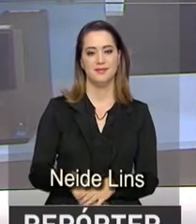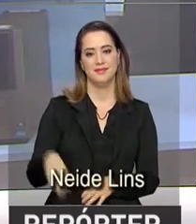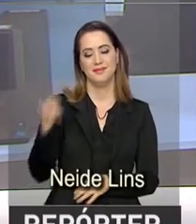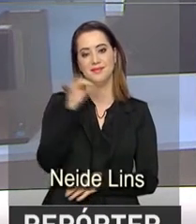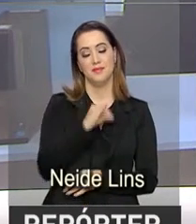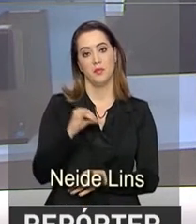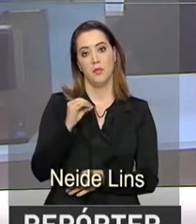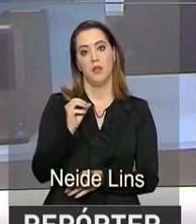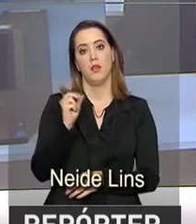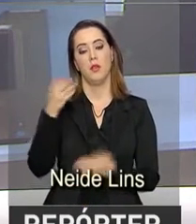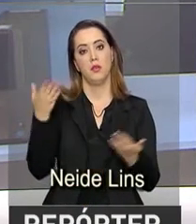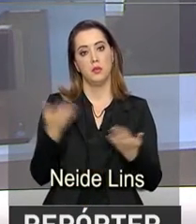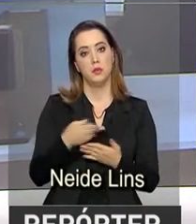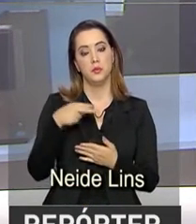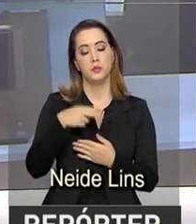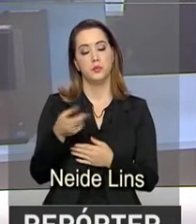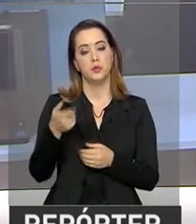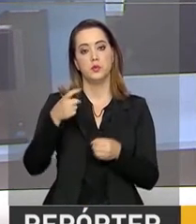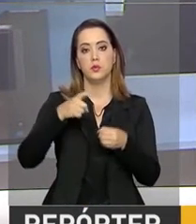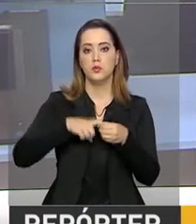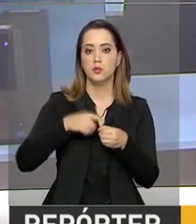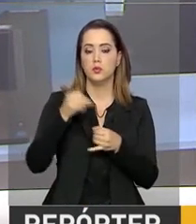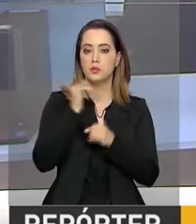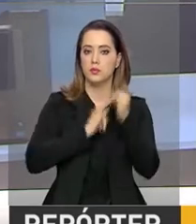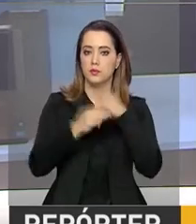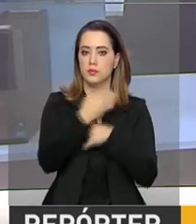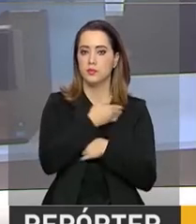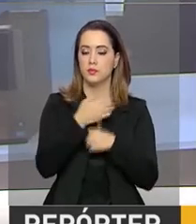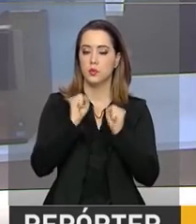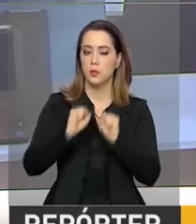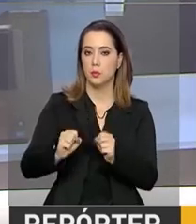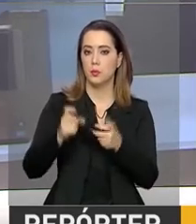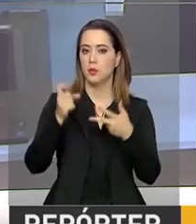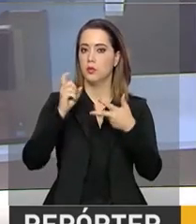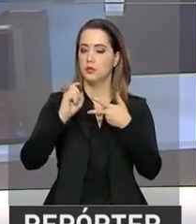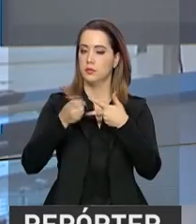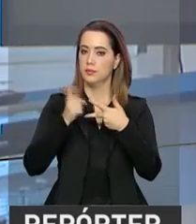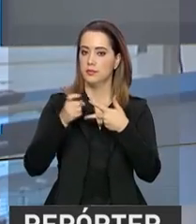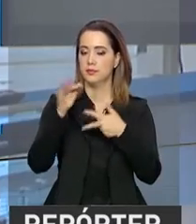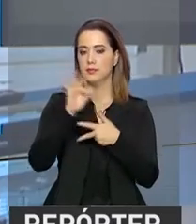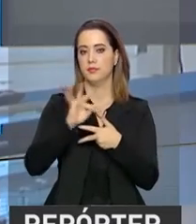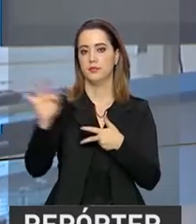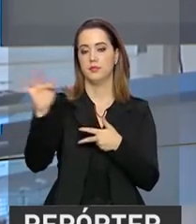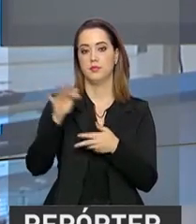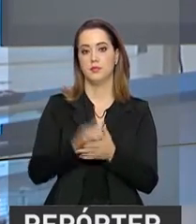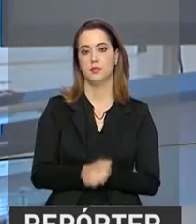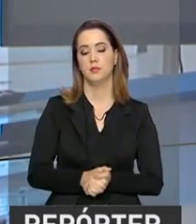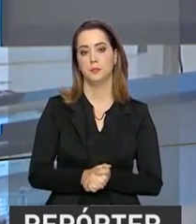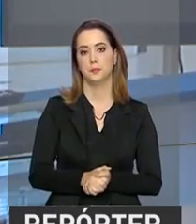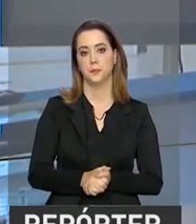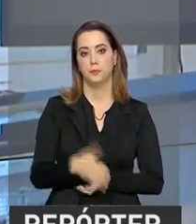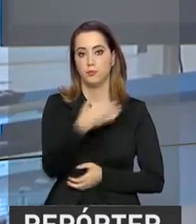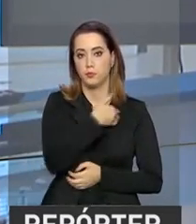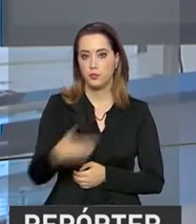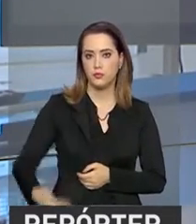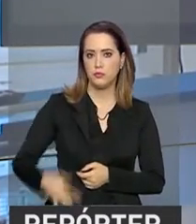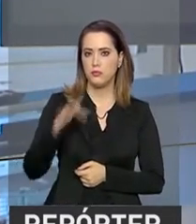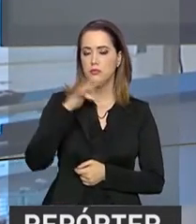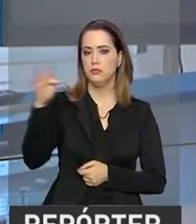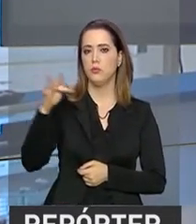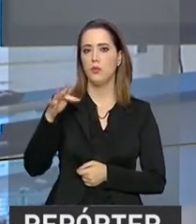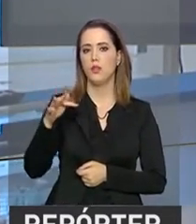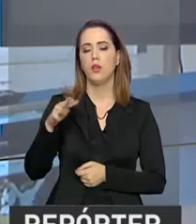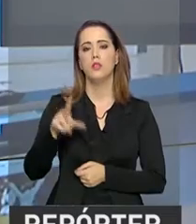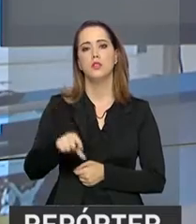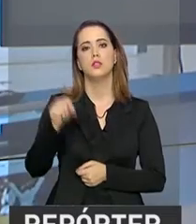e o repórter NBR está de volta com as notícias do Poder Executivo Federal o governo federal indicou hoje a